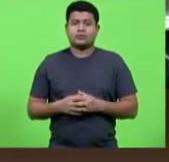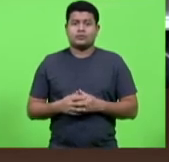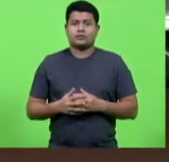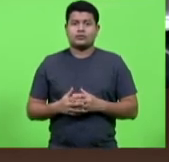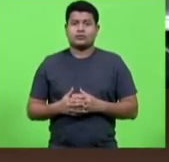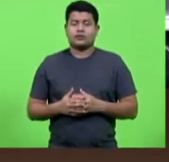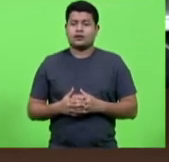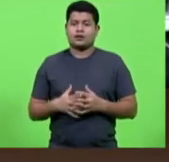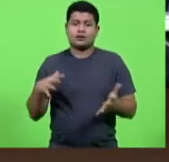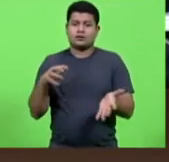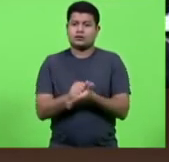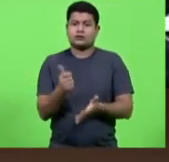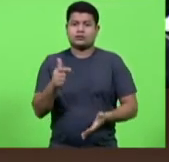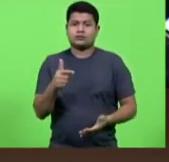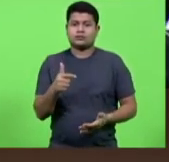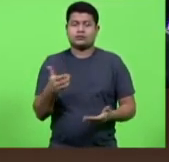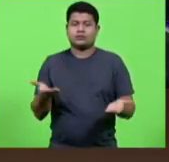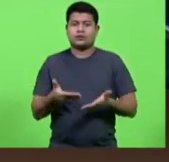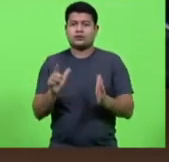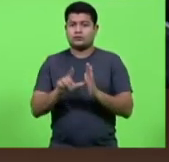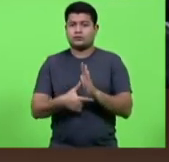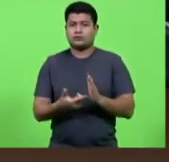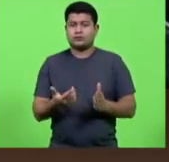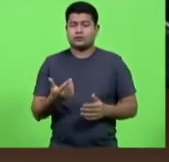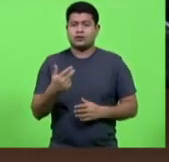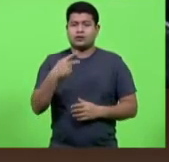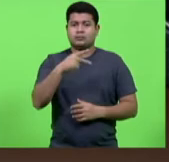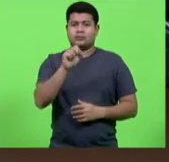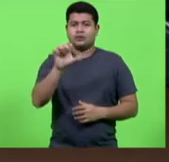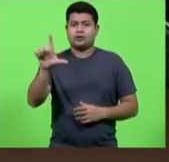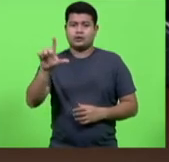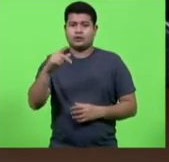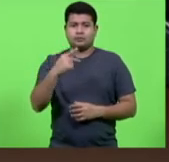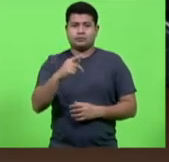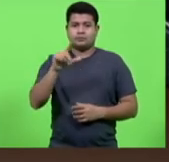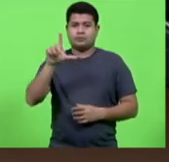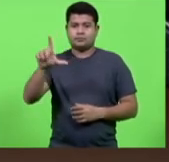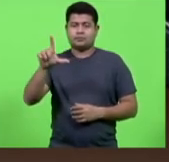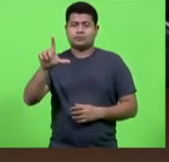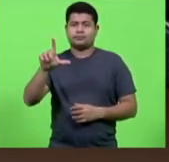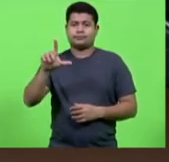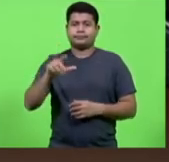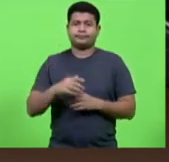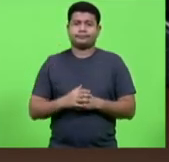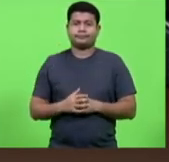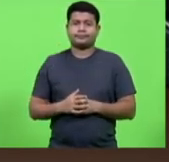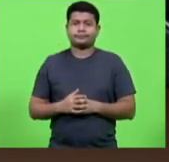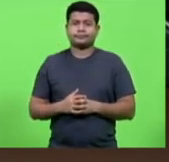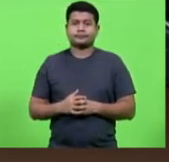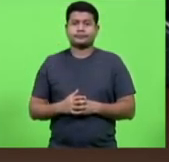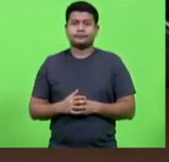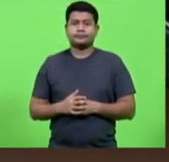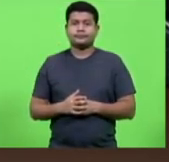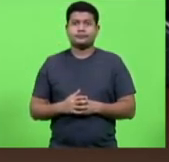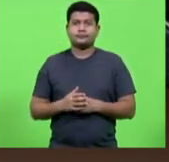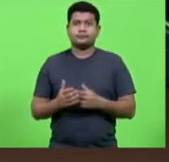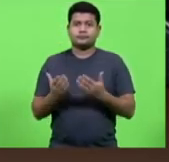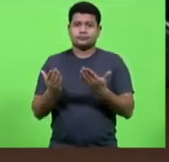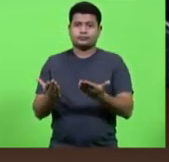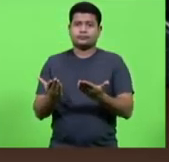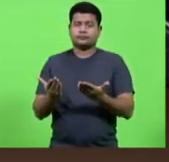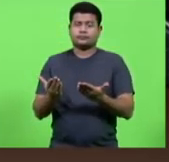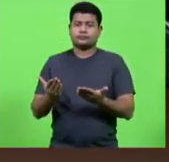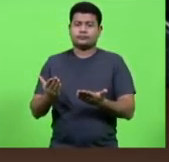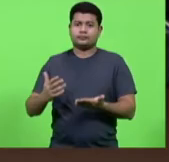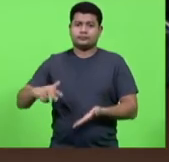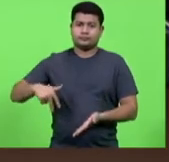Não havendo, próximo bloco, PSL e PL. Vai fazer uso da palavra o